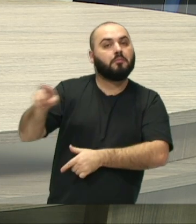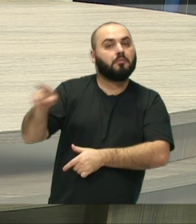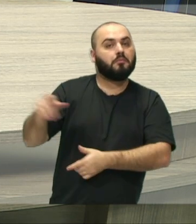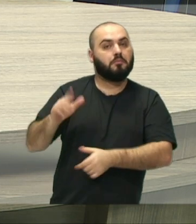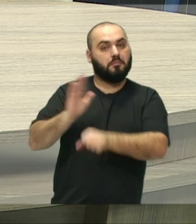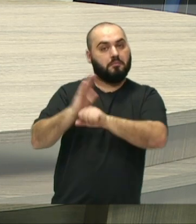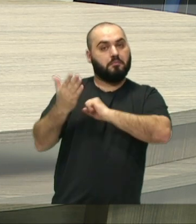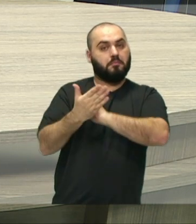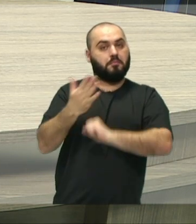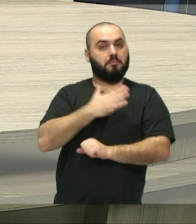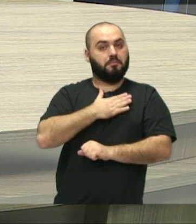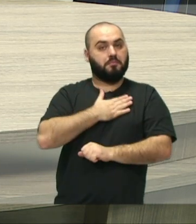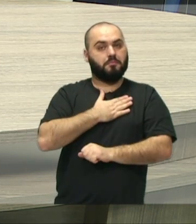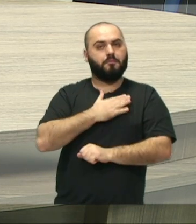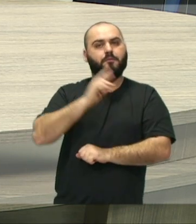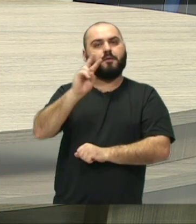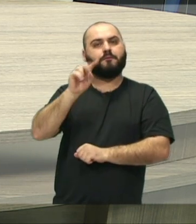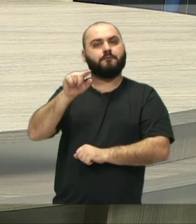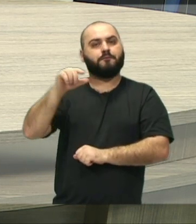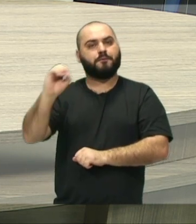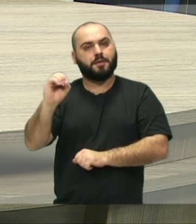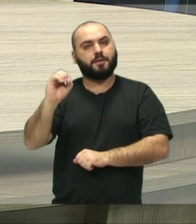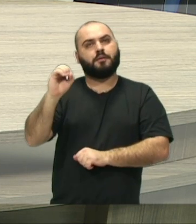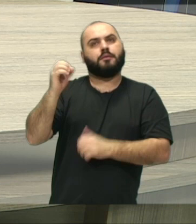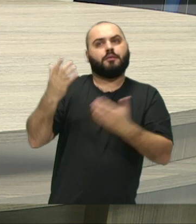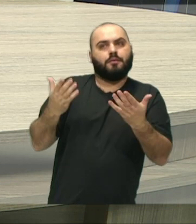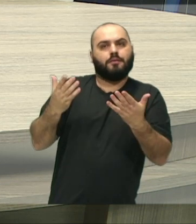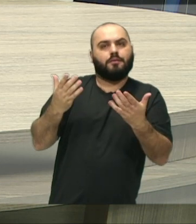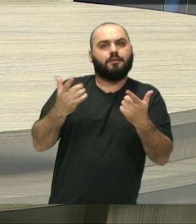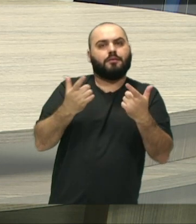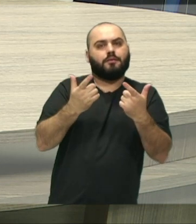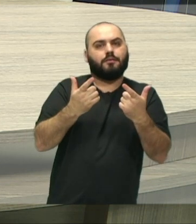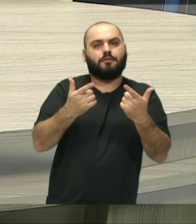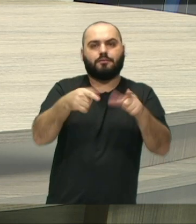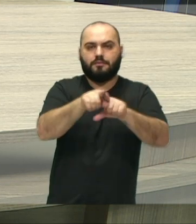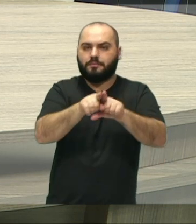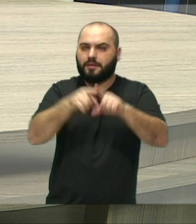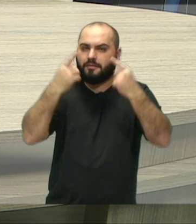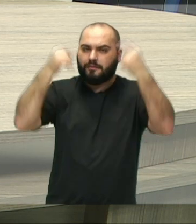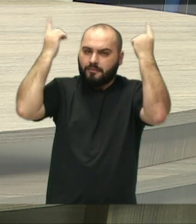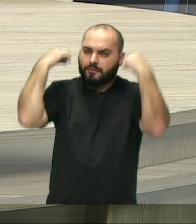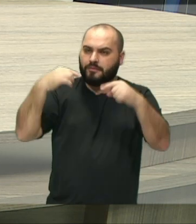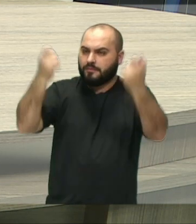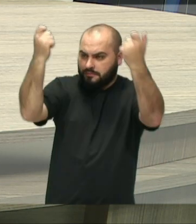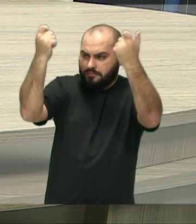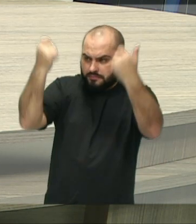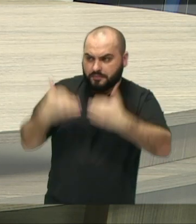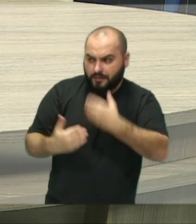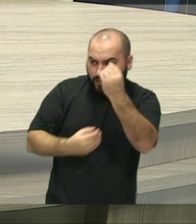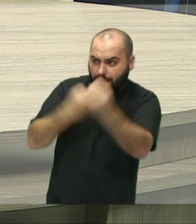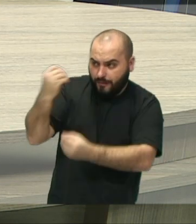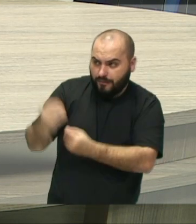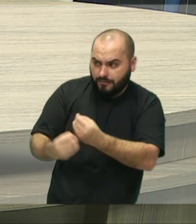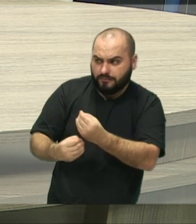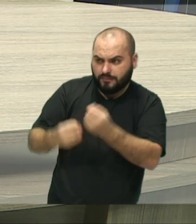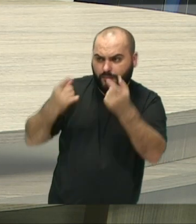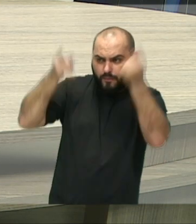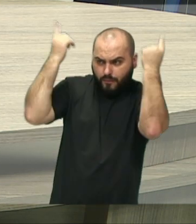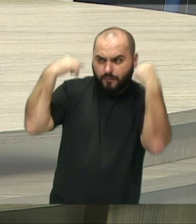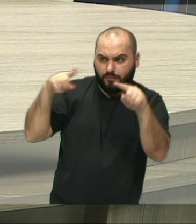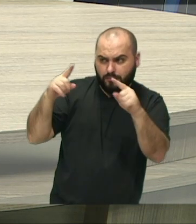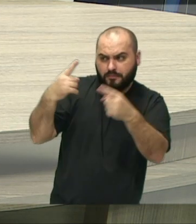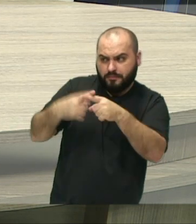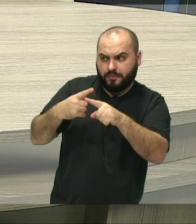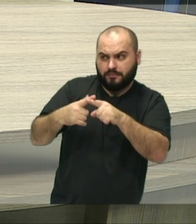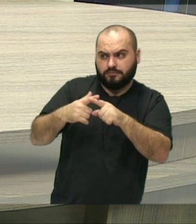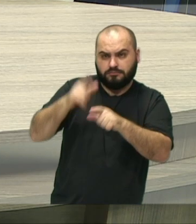que falta da Vila Operária, grande parte de Cordeiros, como é que está né? Cordeiros principalmente, que é um bairro